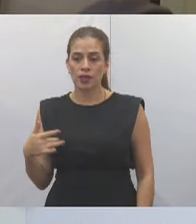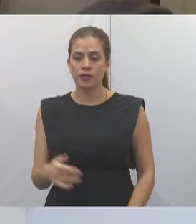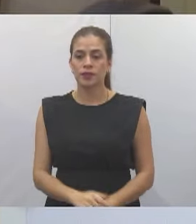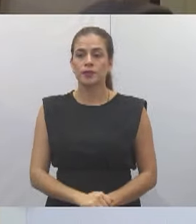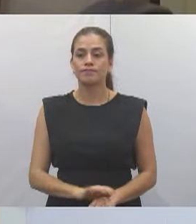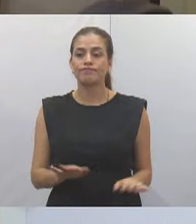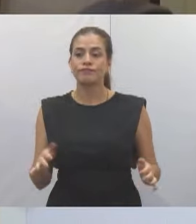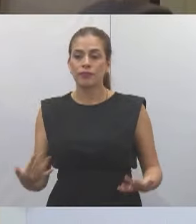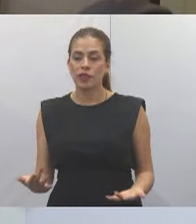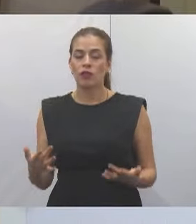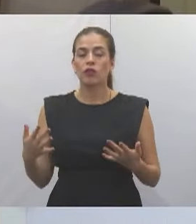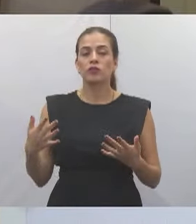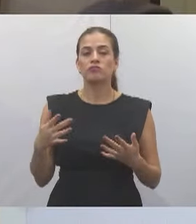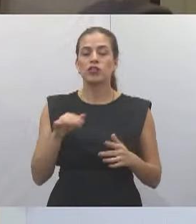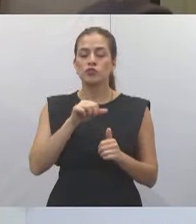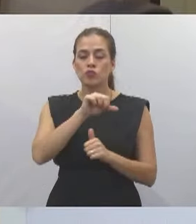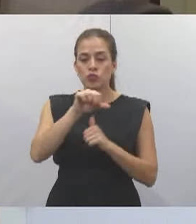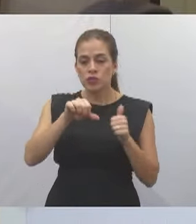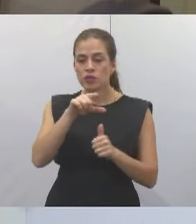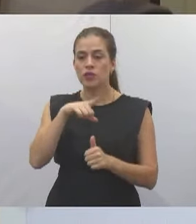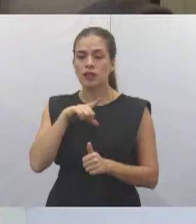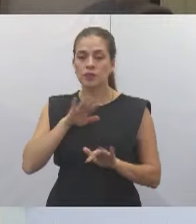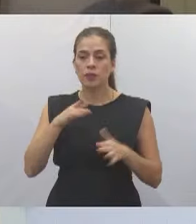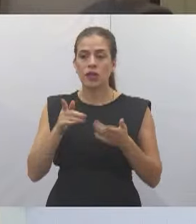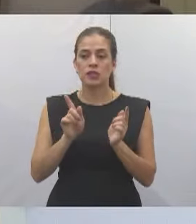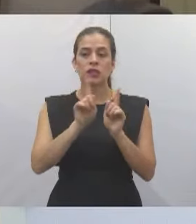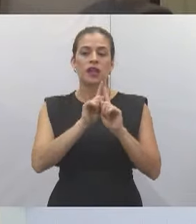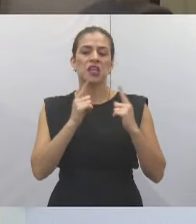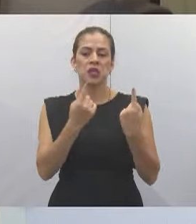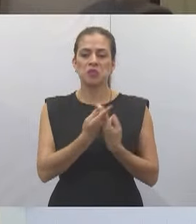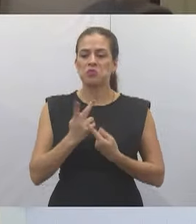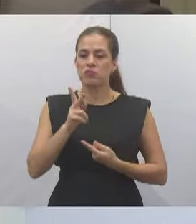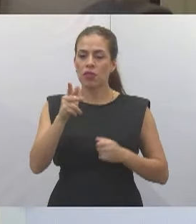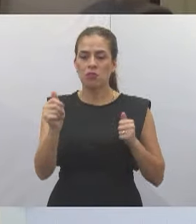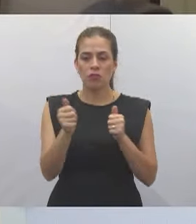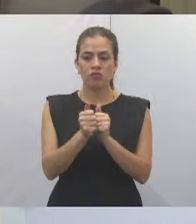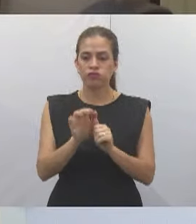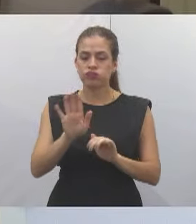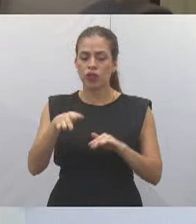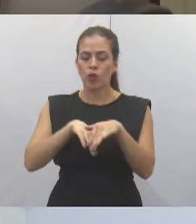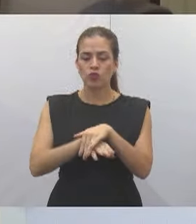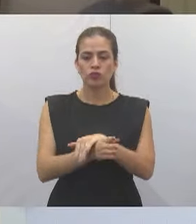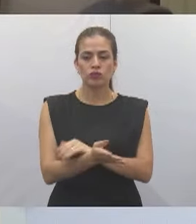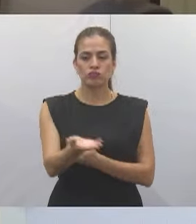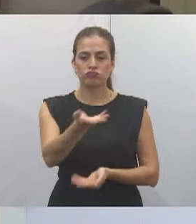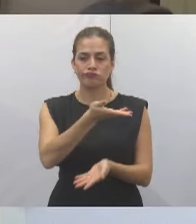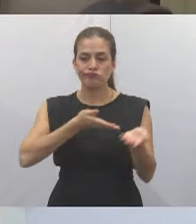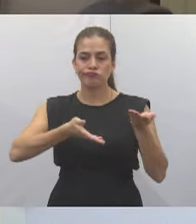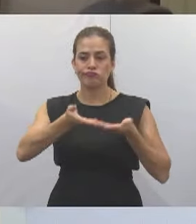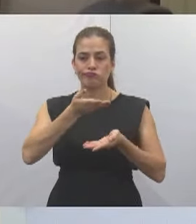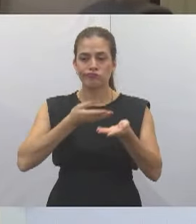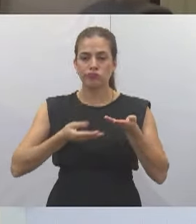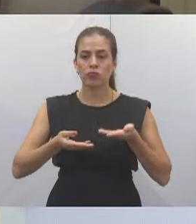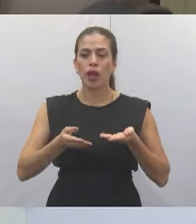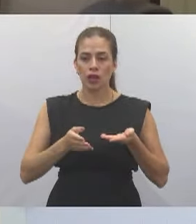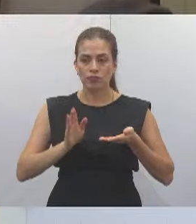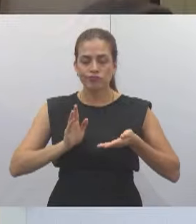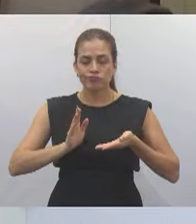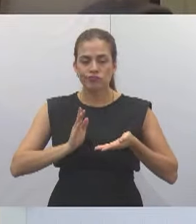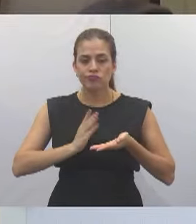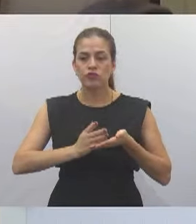tivemos, mas a equipe está junta já desde sempre, então nós estamos acostumados já nessa convivência,